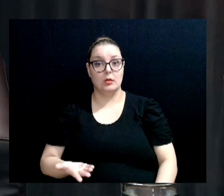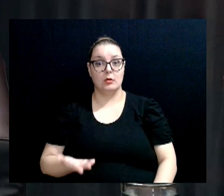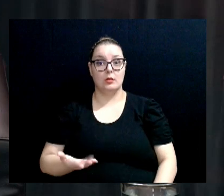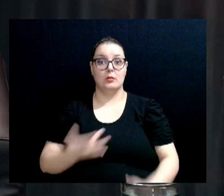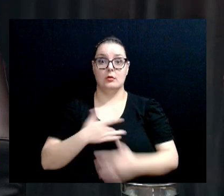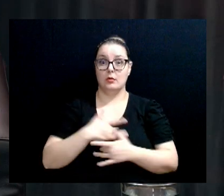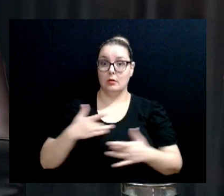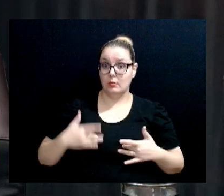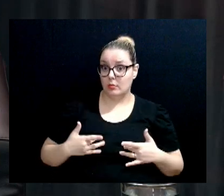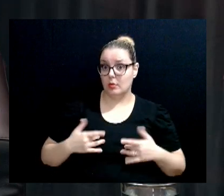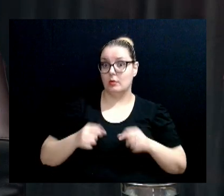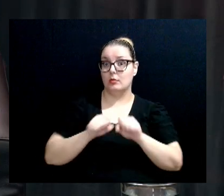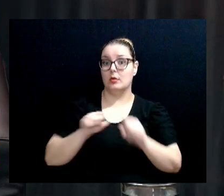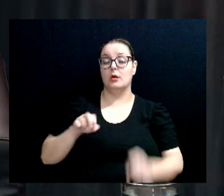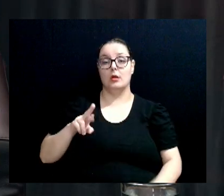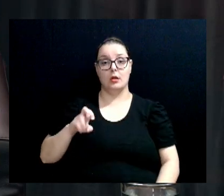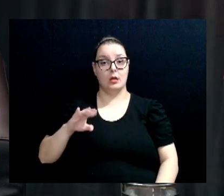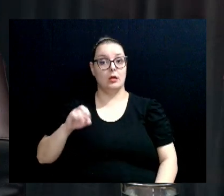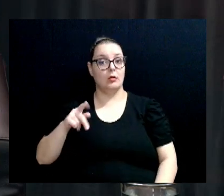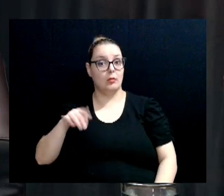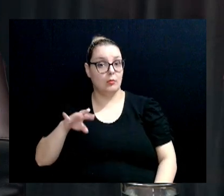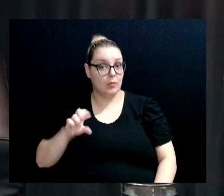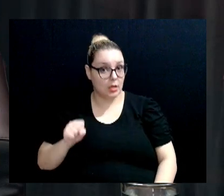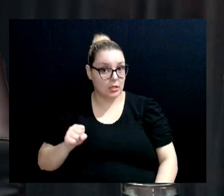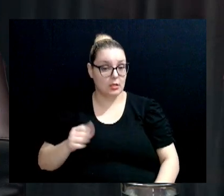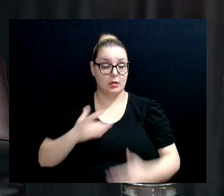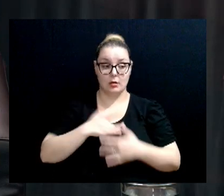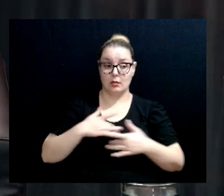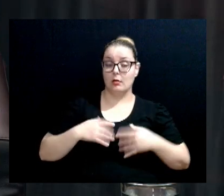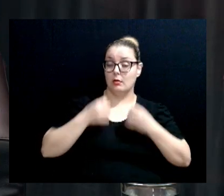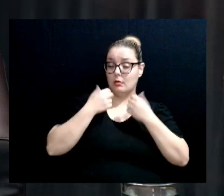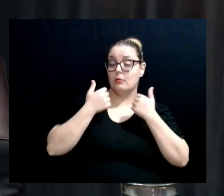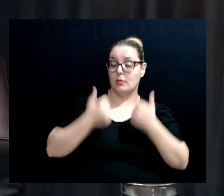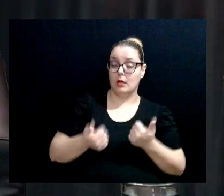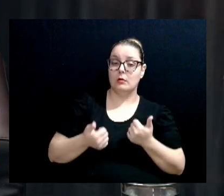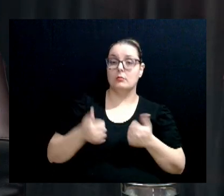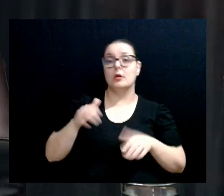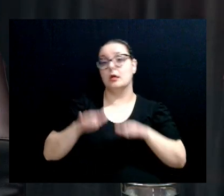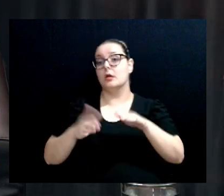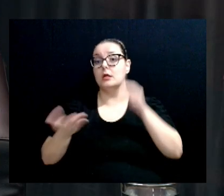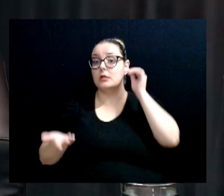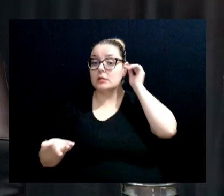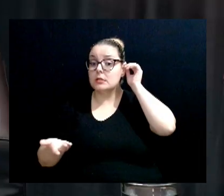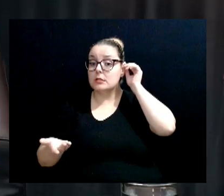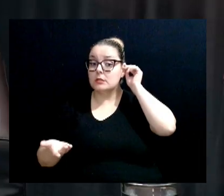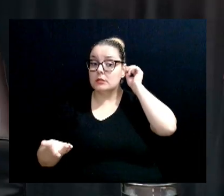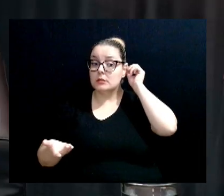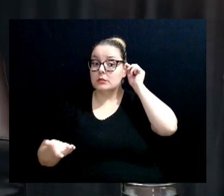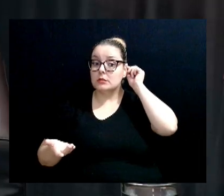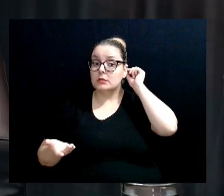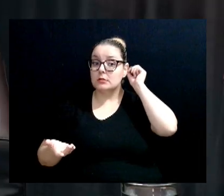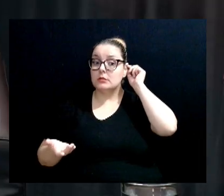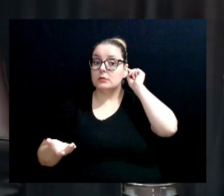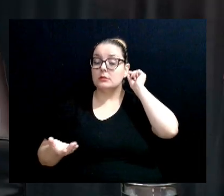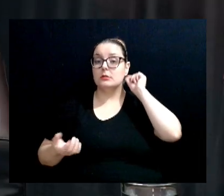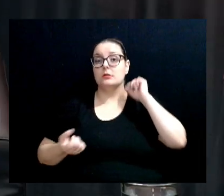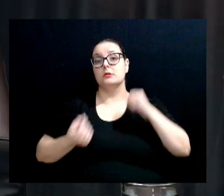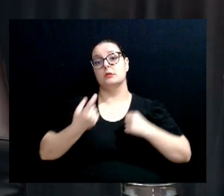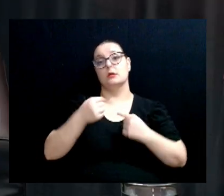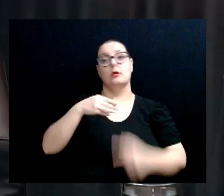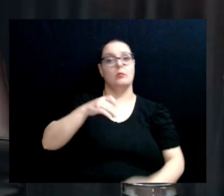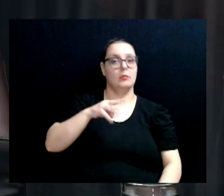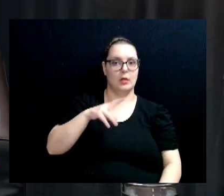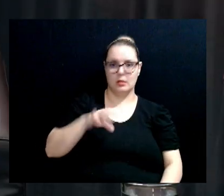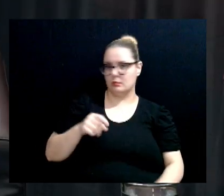de recompensa. Sim. Com o bem-estar eu me sinto bem. E aí, de repente, digamos que algumas métricas sejam atingidas e eu